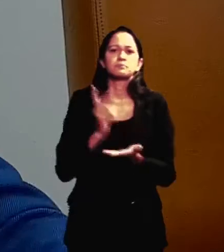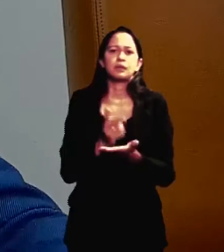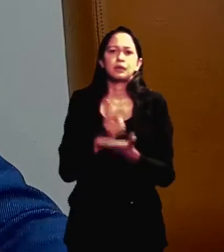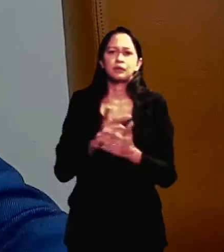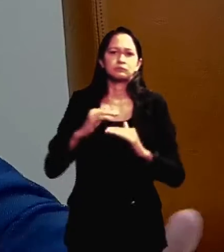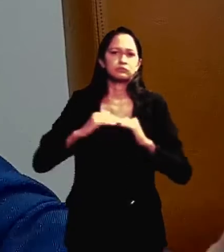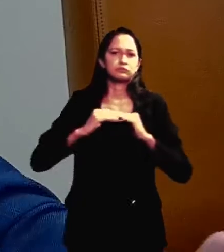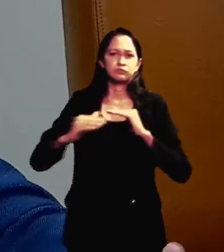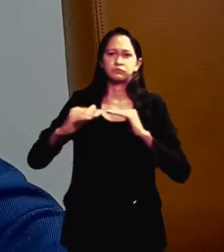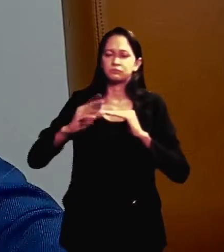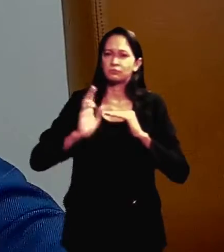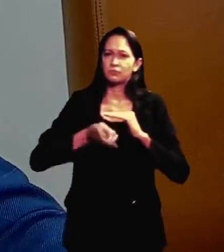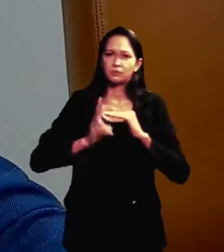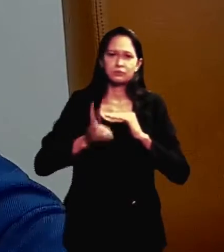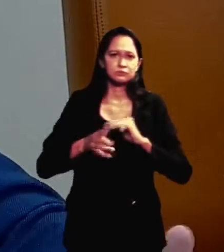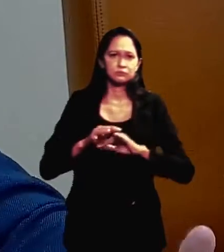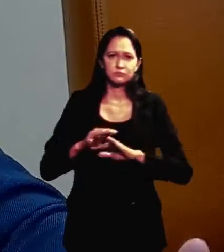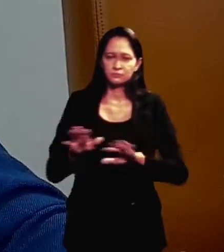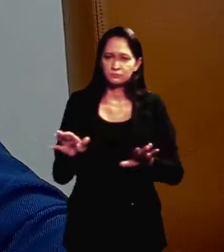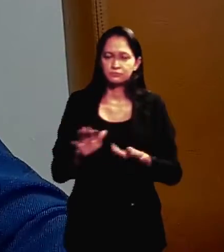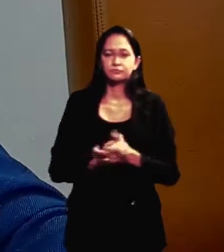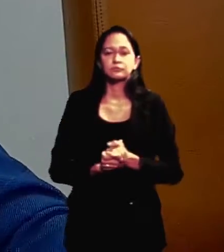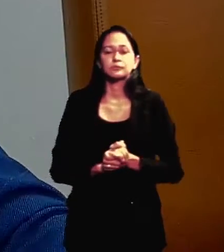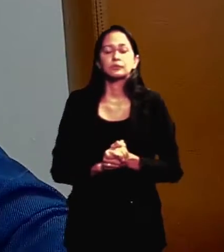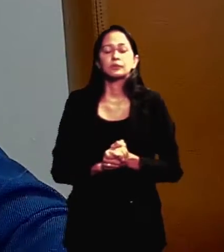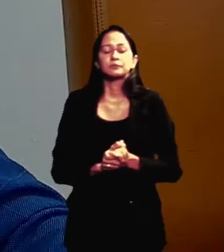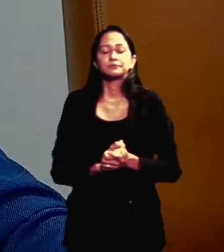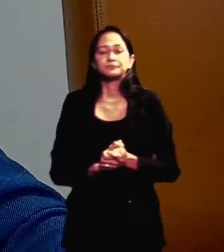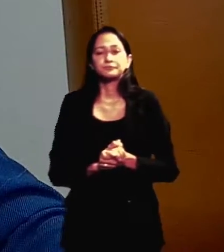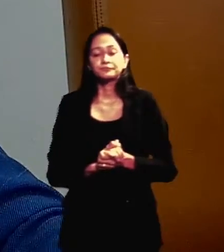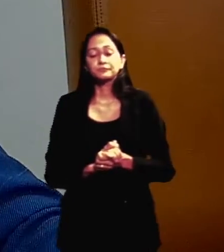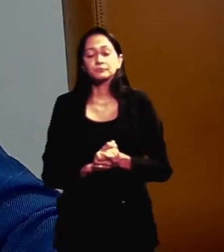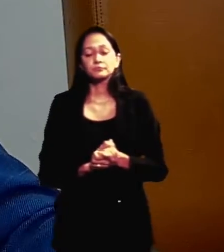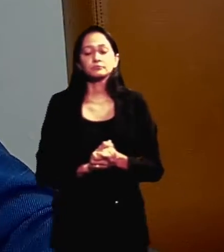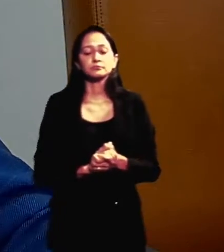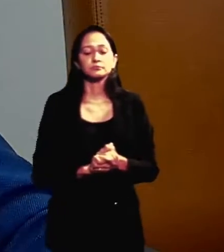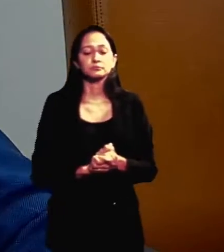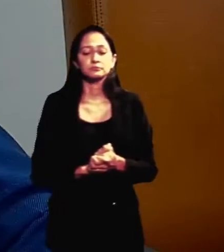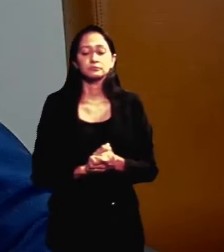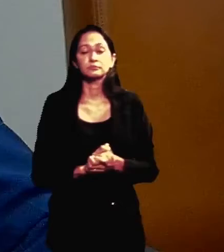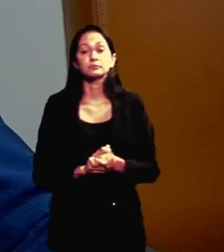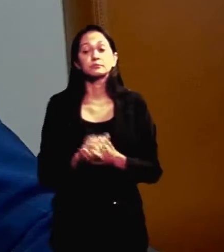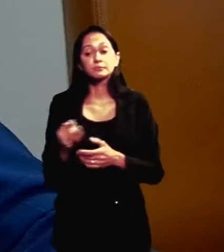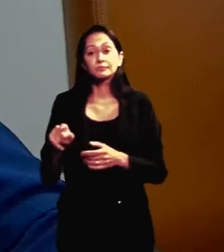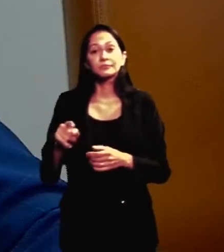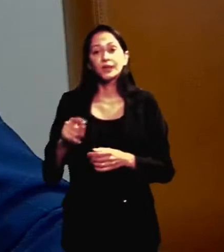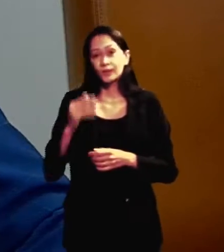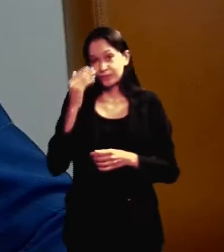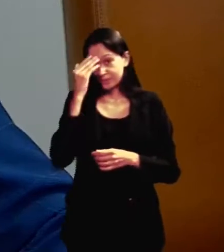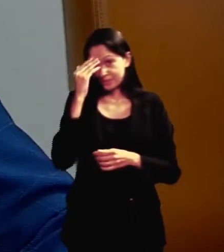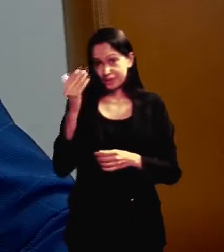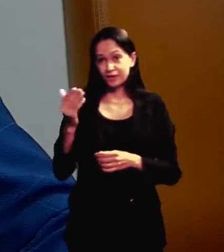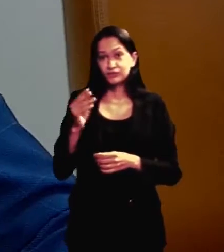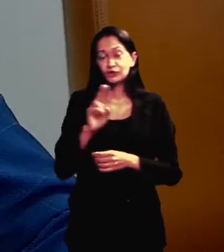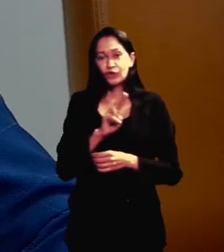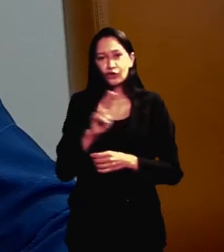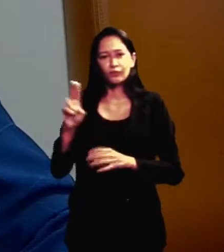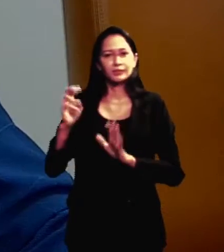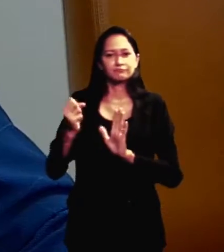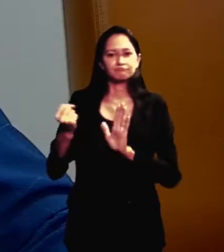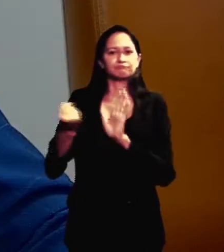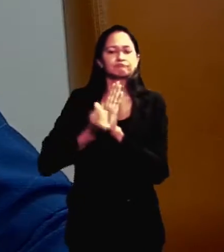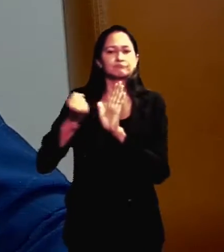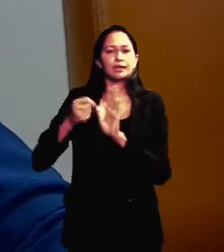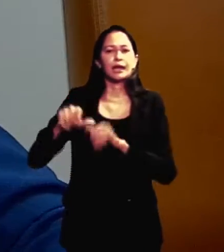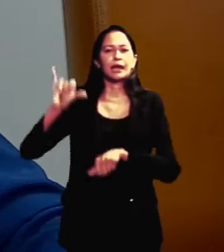ou melhor, pela população, que são os nossos salários. Esse título vai trazer um benefício muito